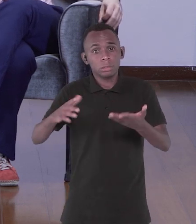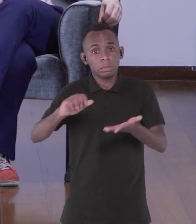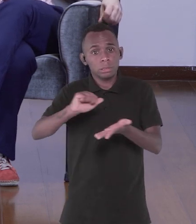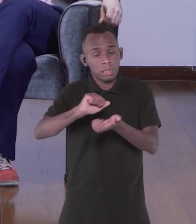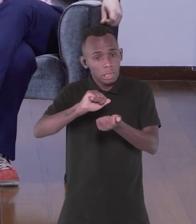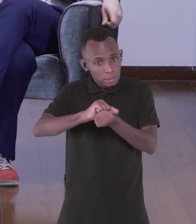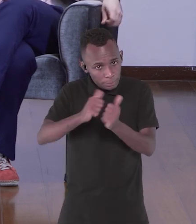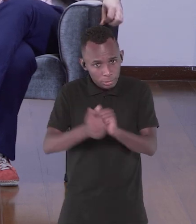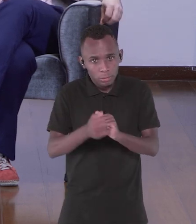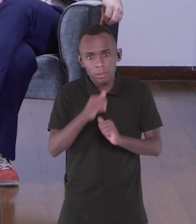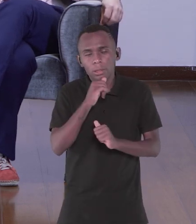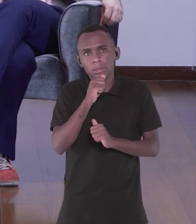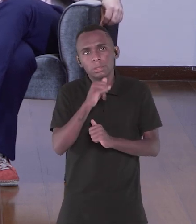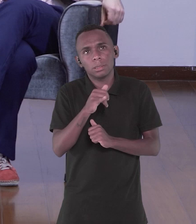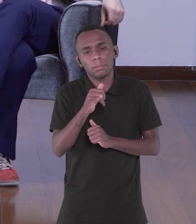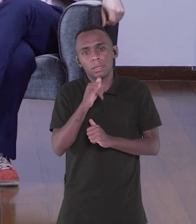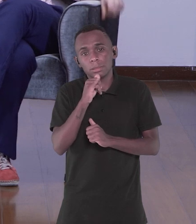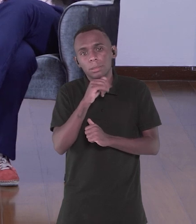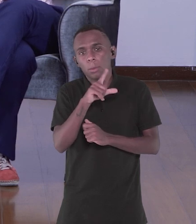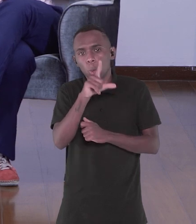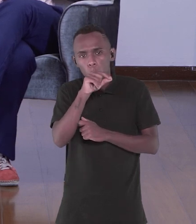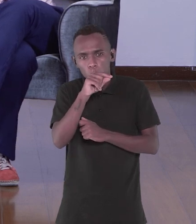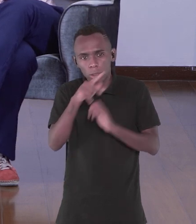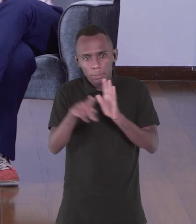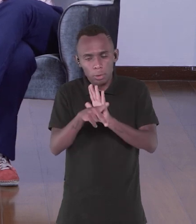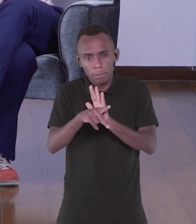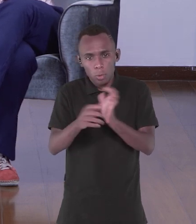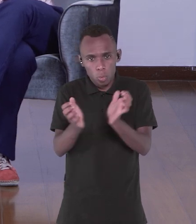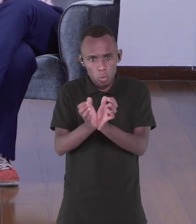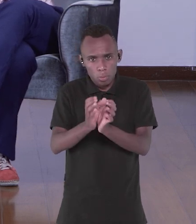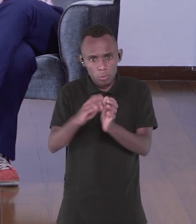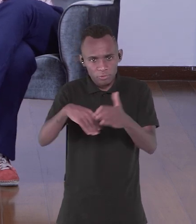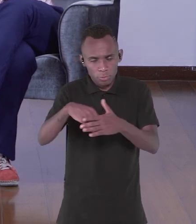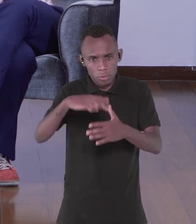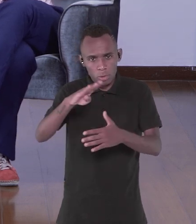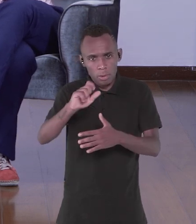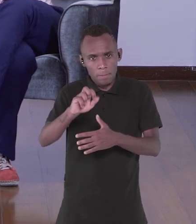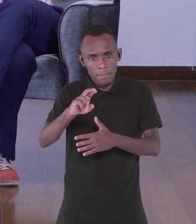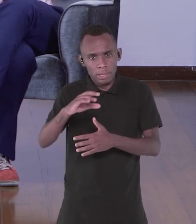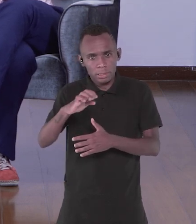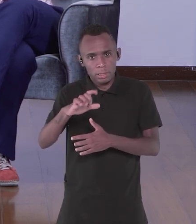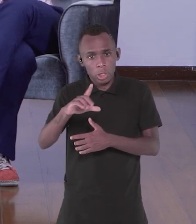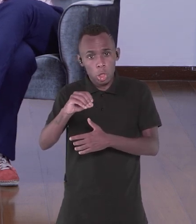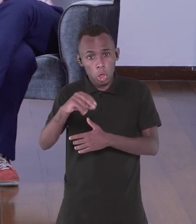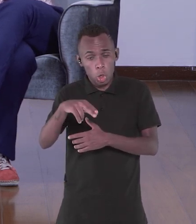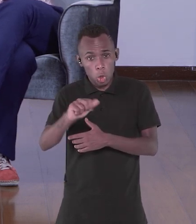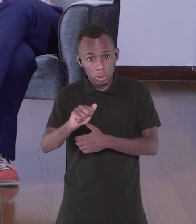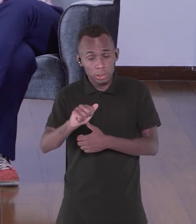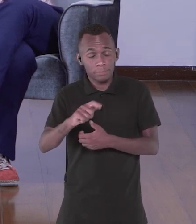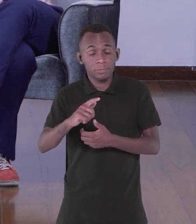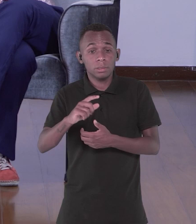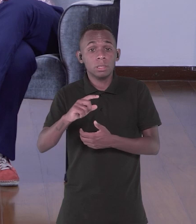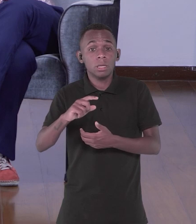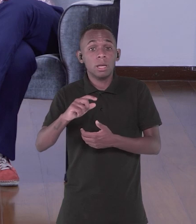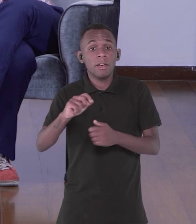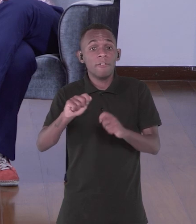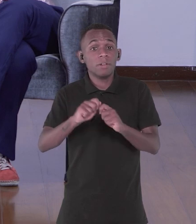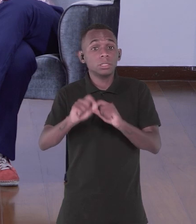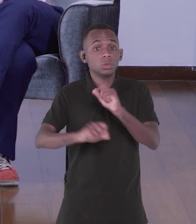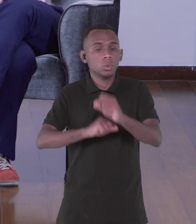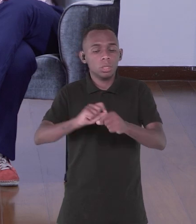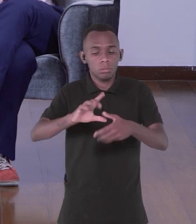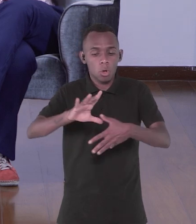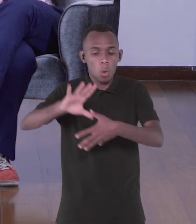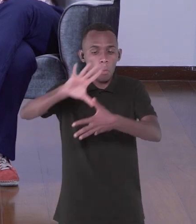entrar no Twitter do Barcelona, num dia de jogo, ele coloca o mapa mundi e diz em